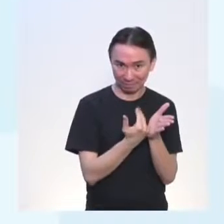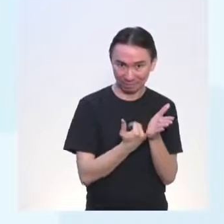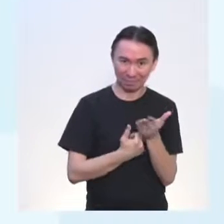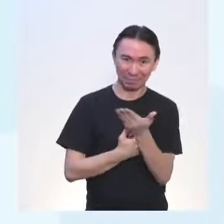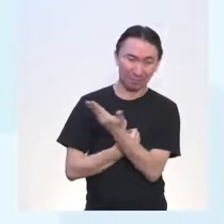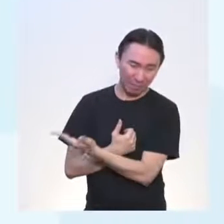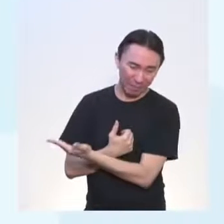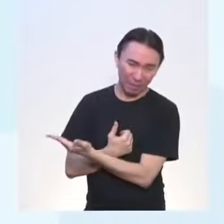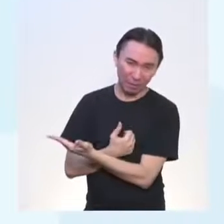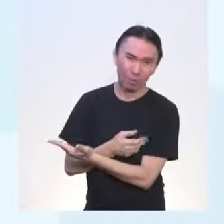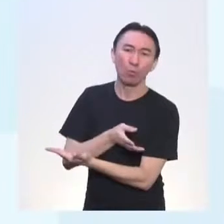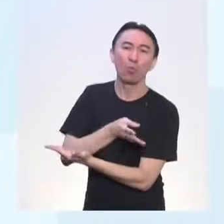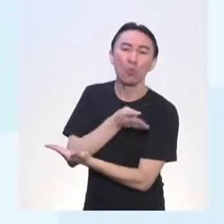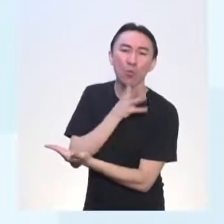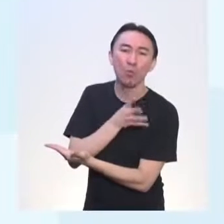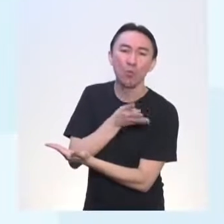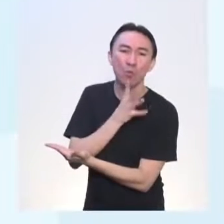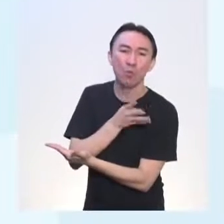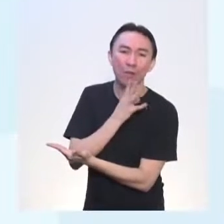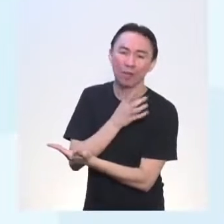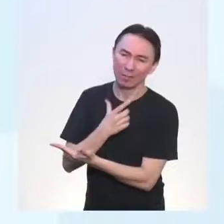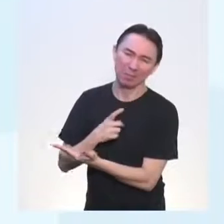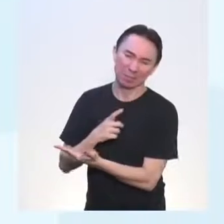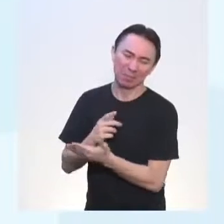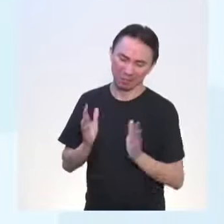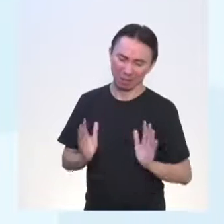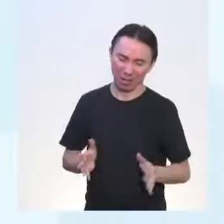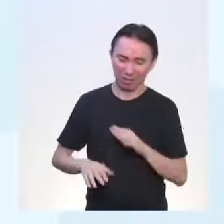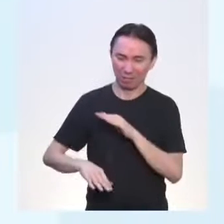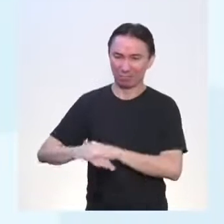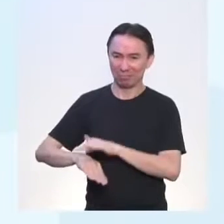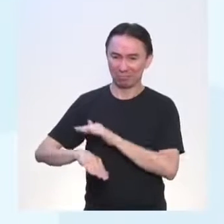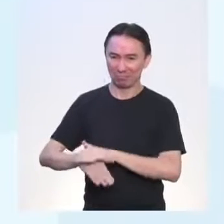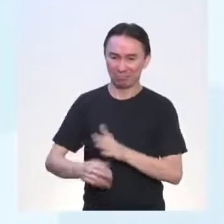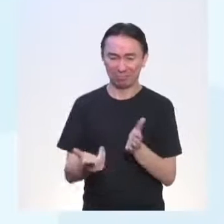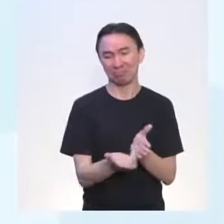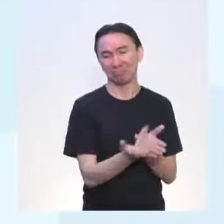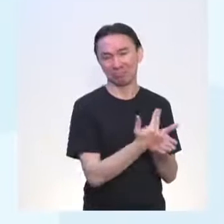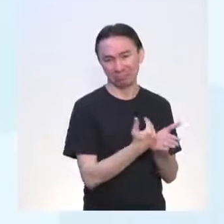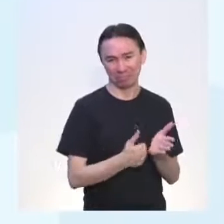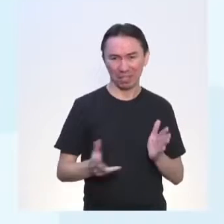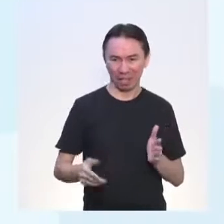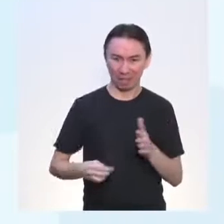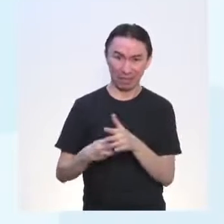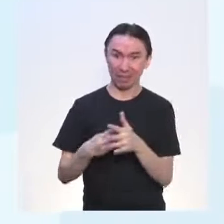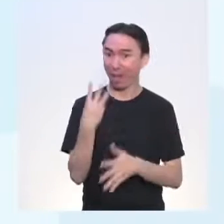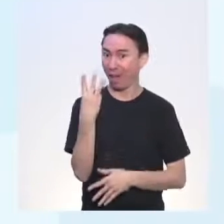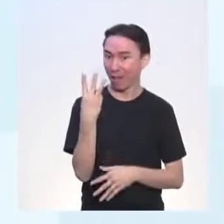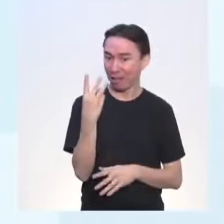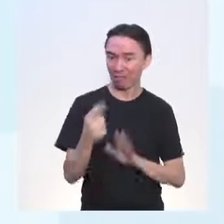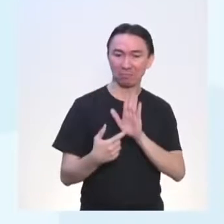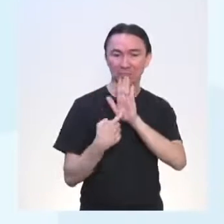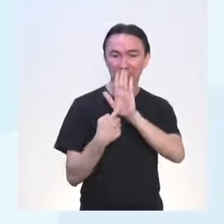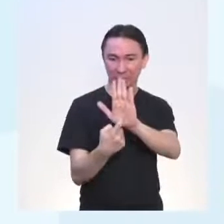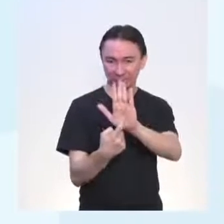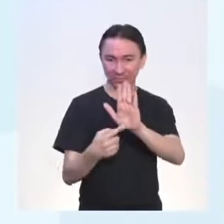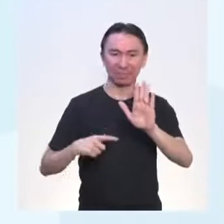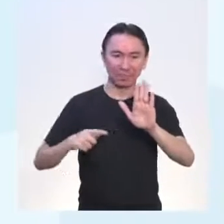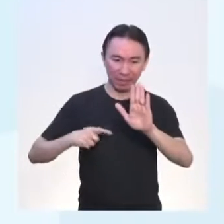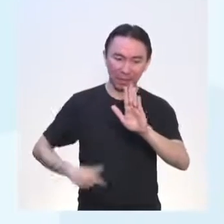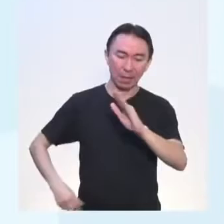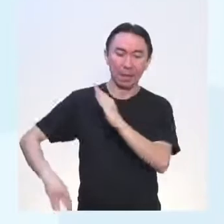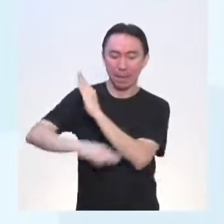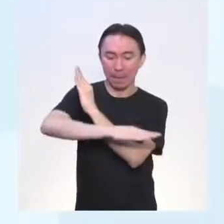conhecida porque, primeiro que eu desenhei isso e já mostrei, acho que é a terceira aula que eu estou mostrando isso. Você tem ali o uso de uma